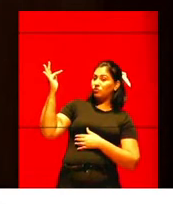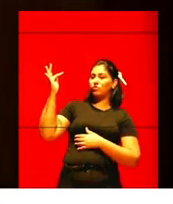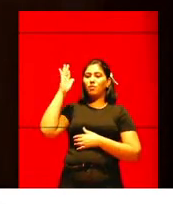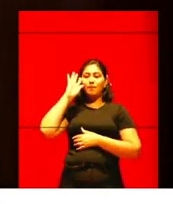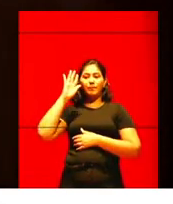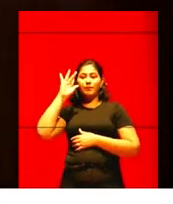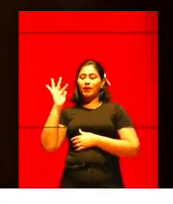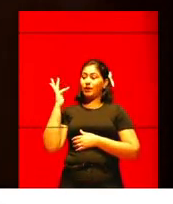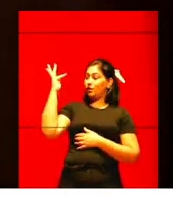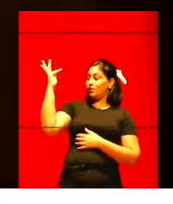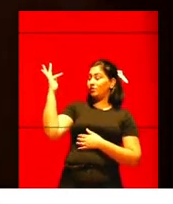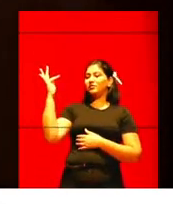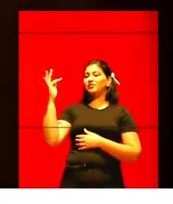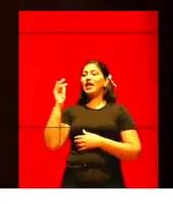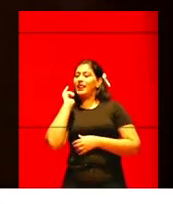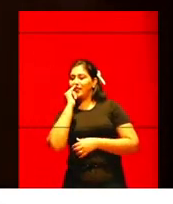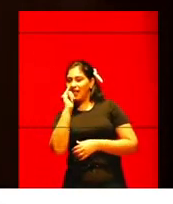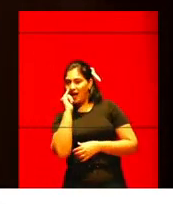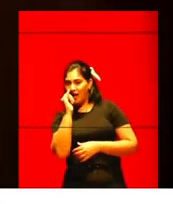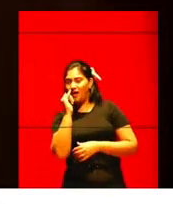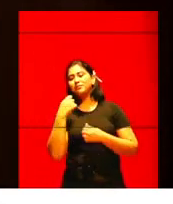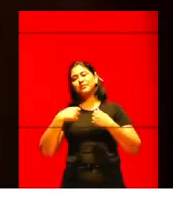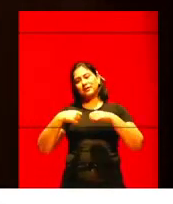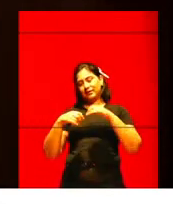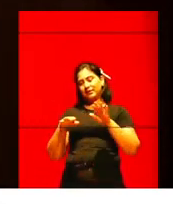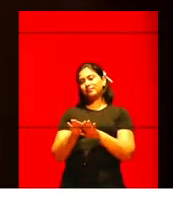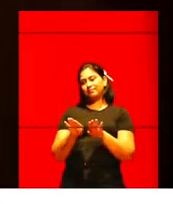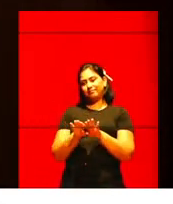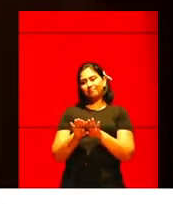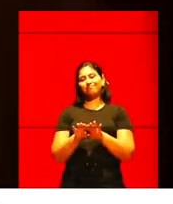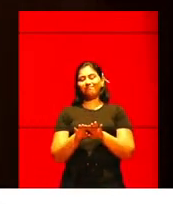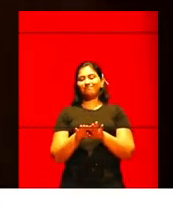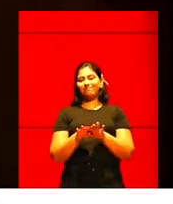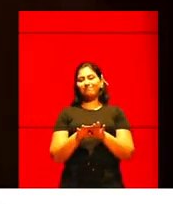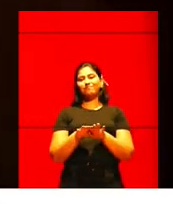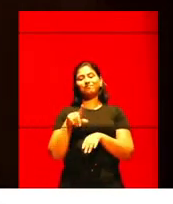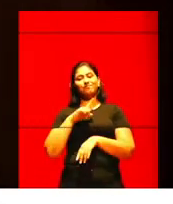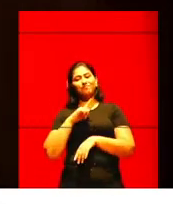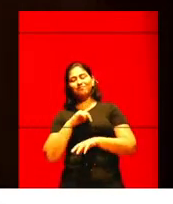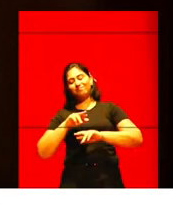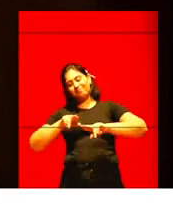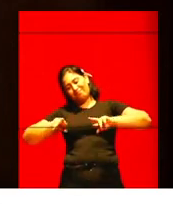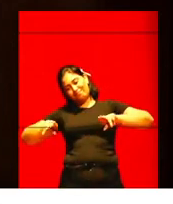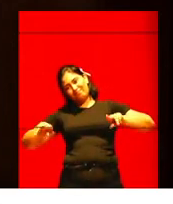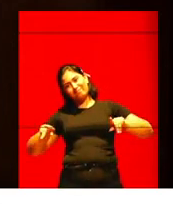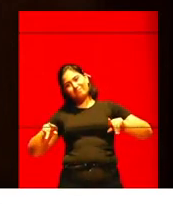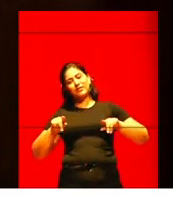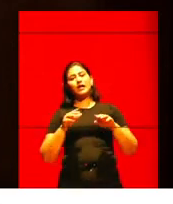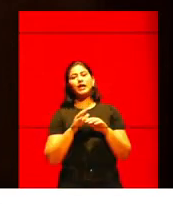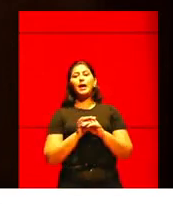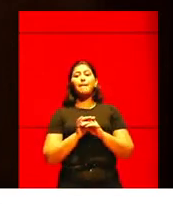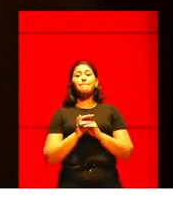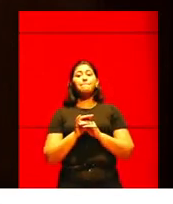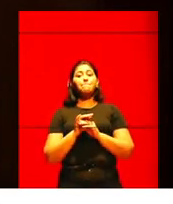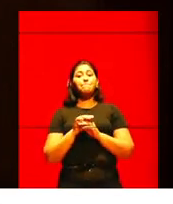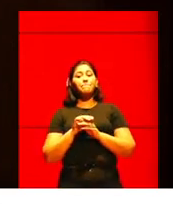Esse narra também? Esse narra também. Então você tem aqui, ó, gêneros que são modalidades de cada